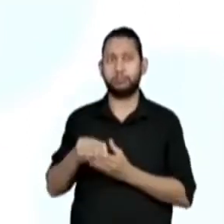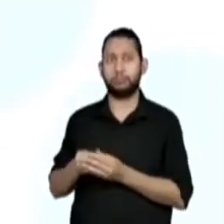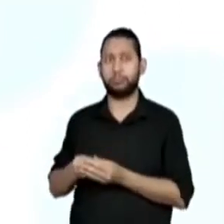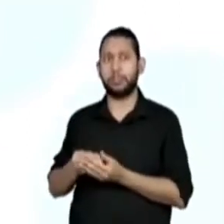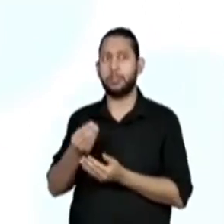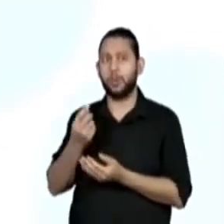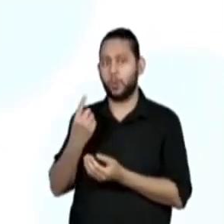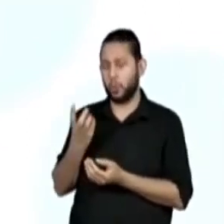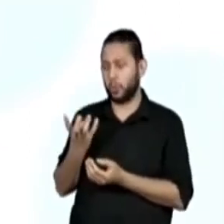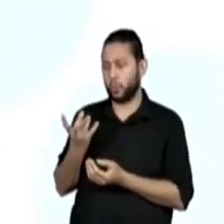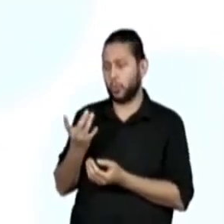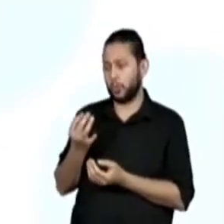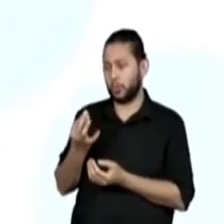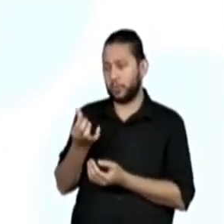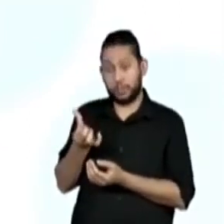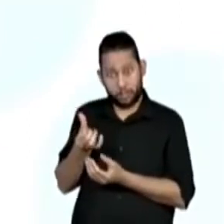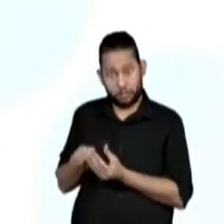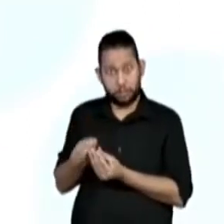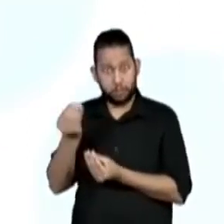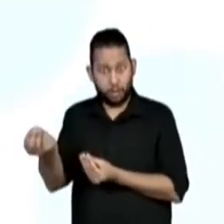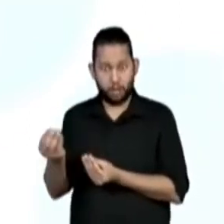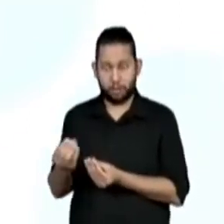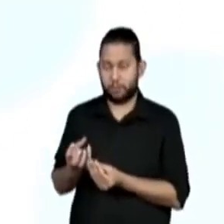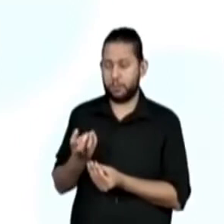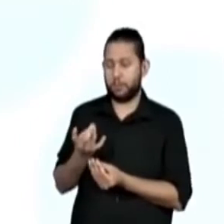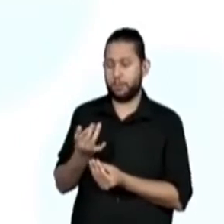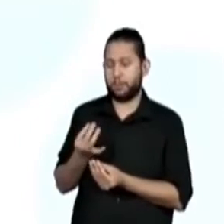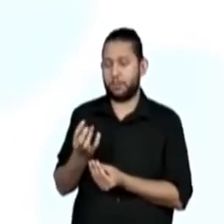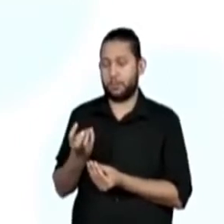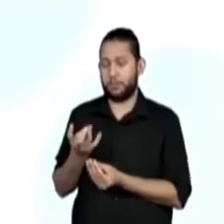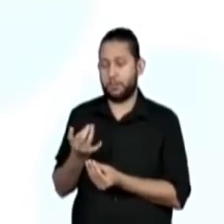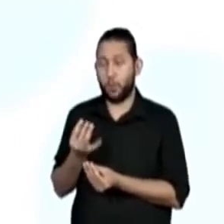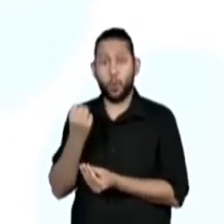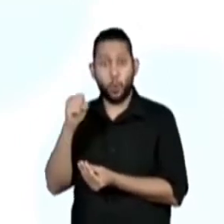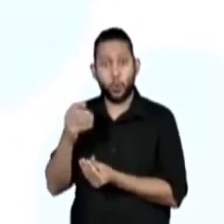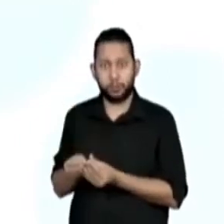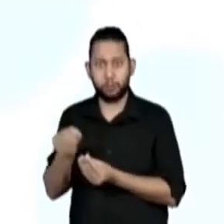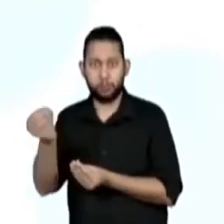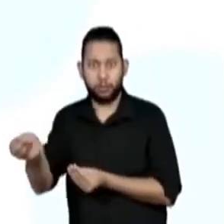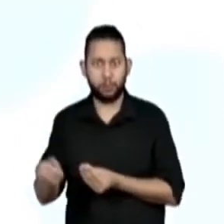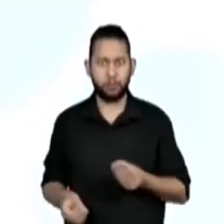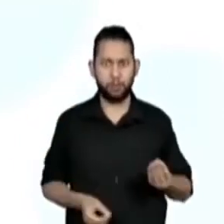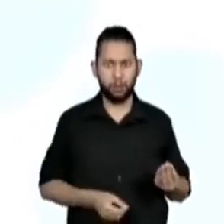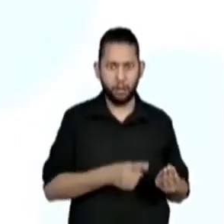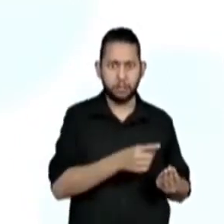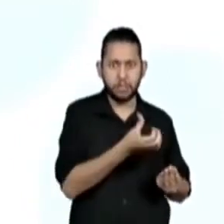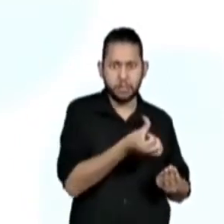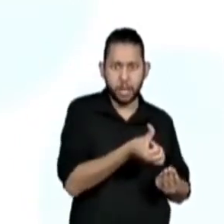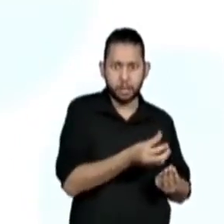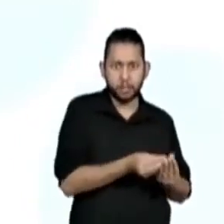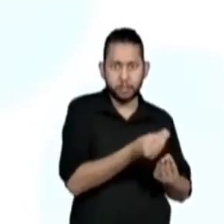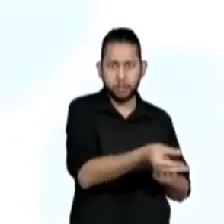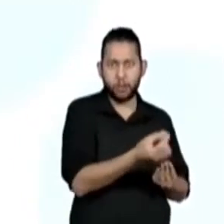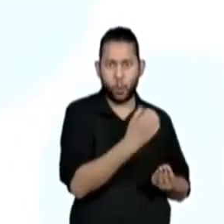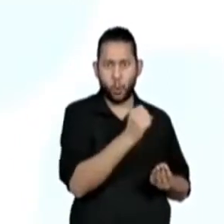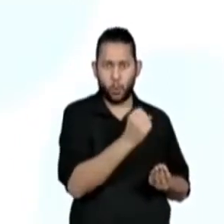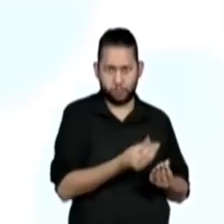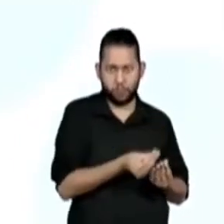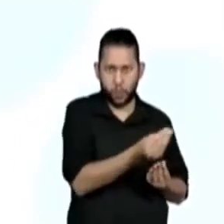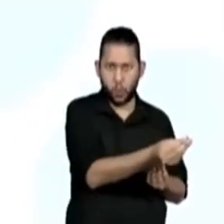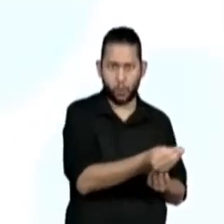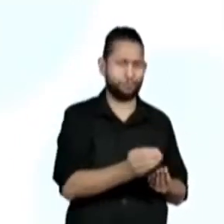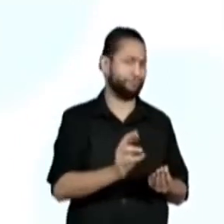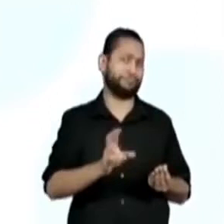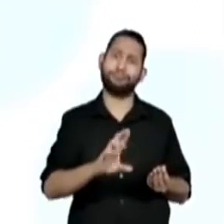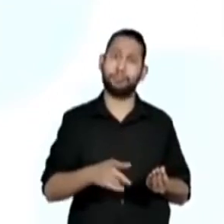igualdade turma vamos para próxima pergunta a letra C porque a última questão envolve mais cálculo mental essa gente vai